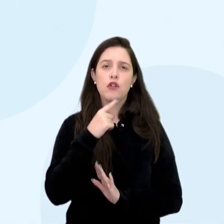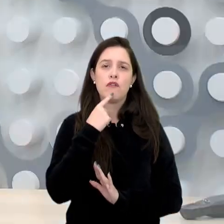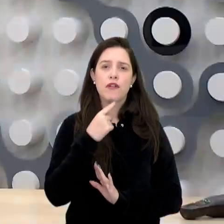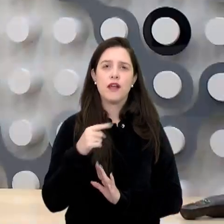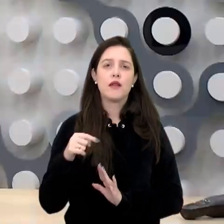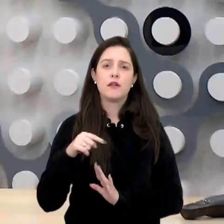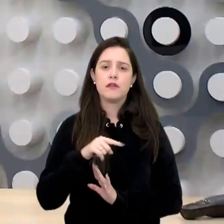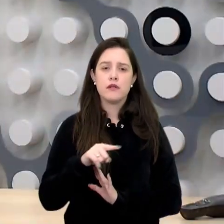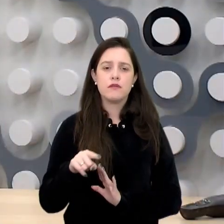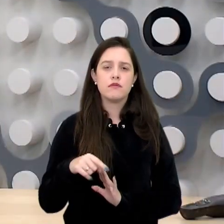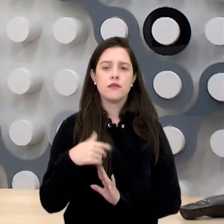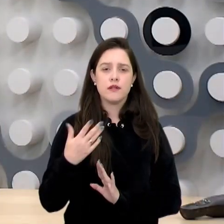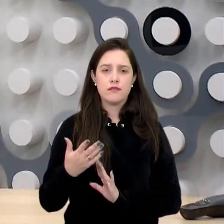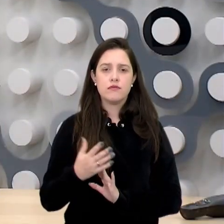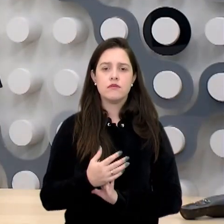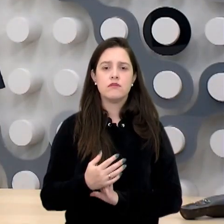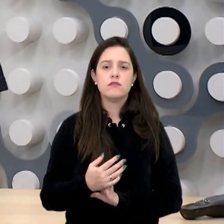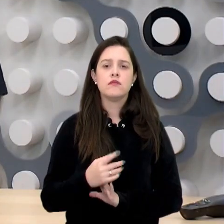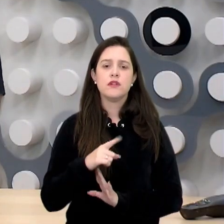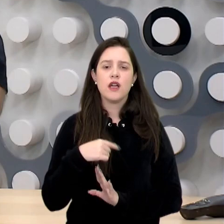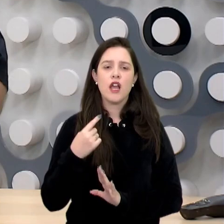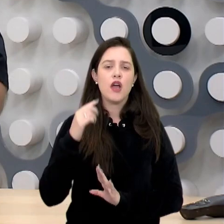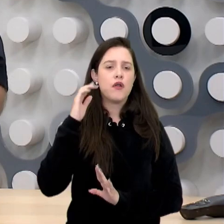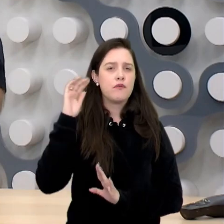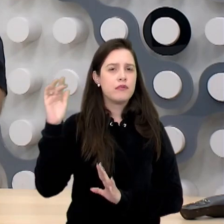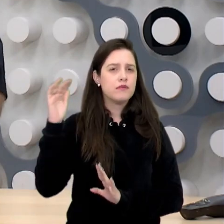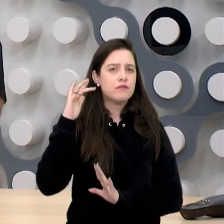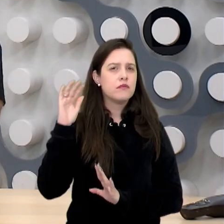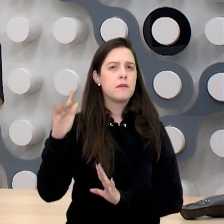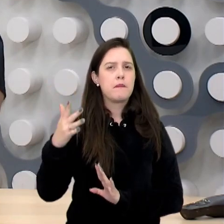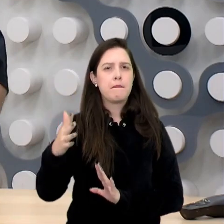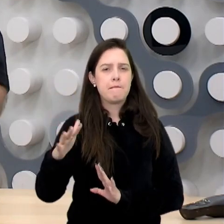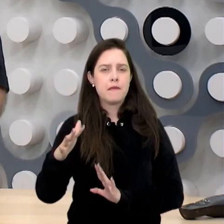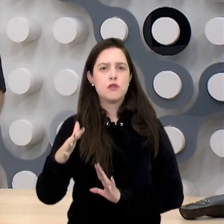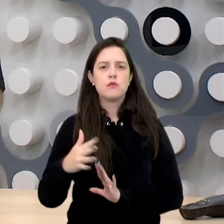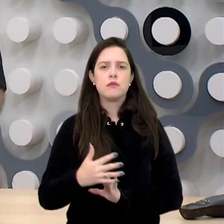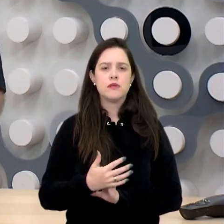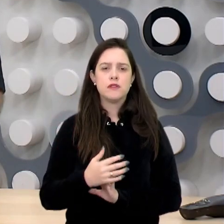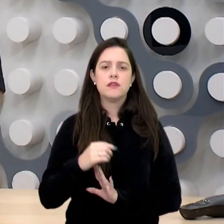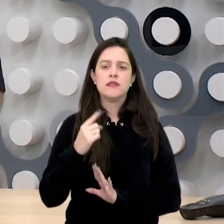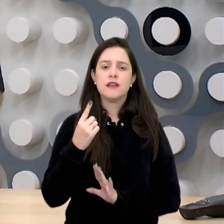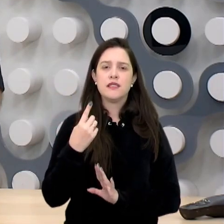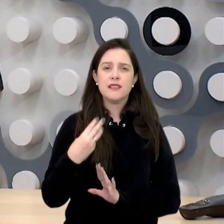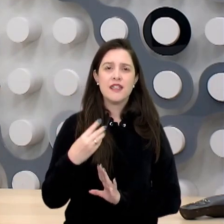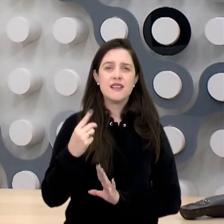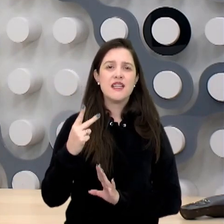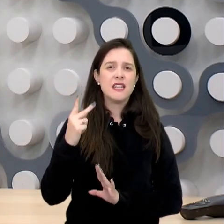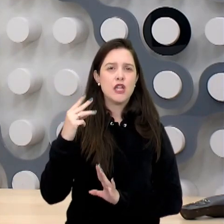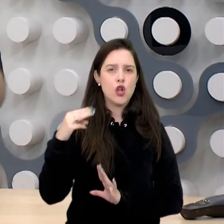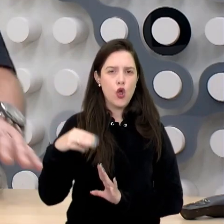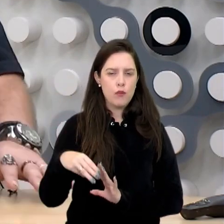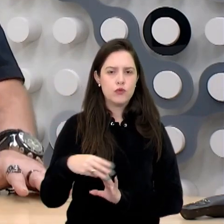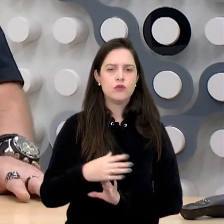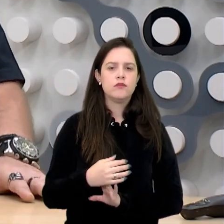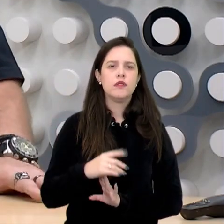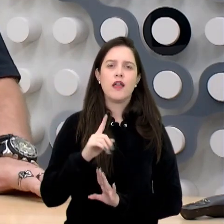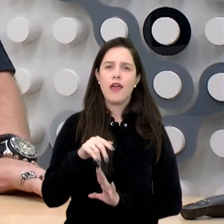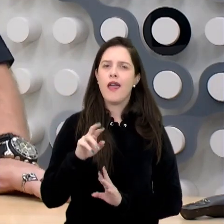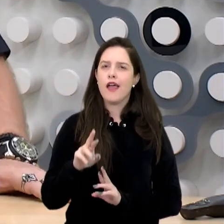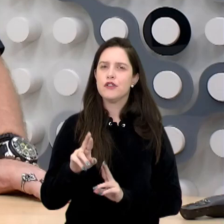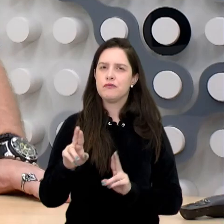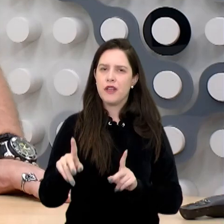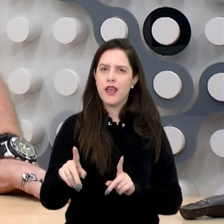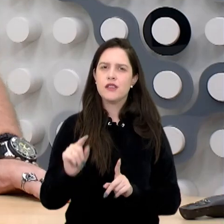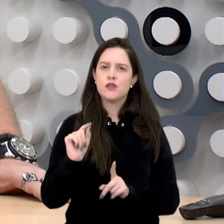vocês, né, que na antiga União Soviética se chegou a mais ou menos 13 quilômetros, né? Então a diferença